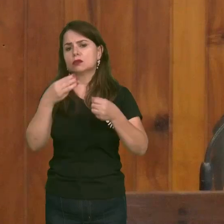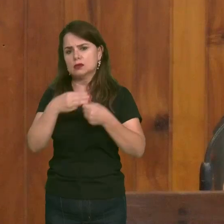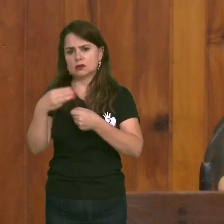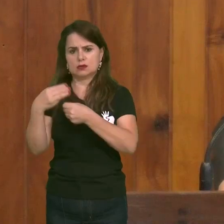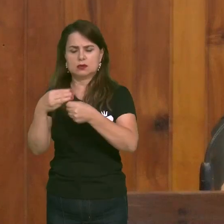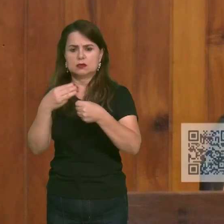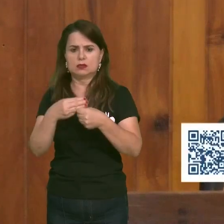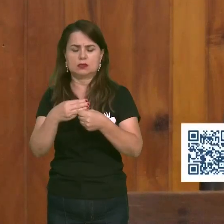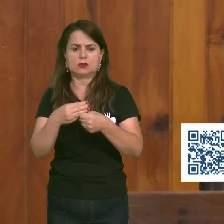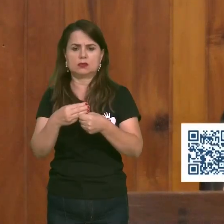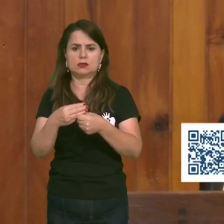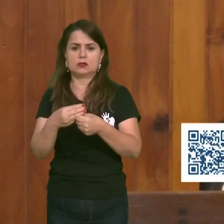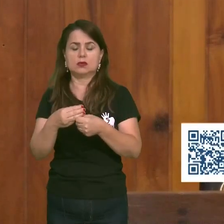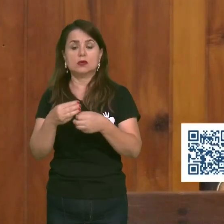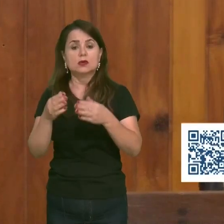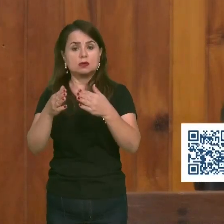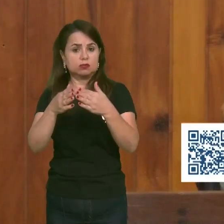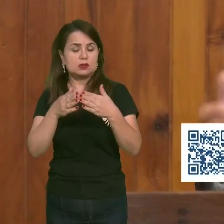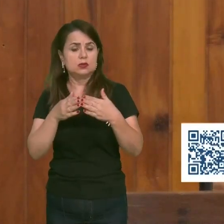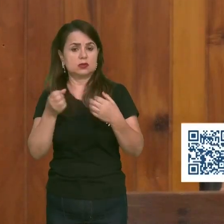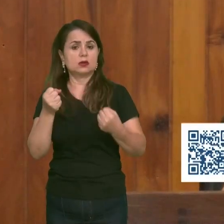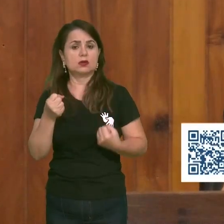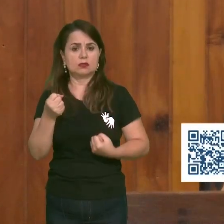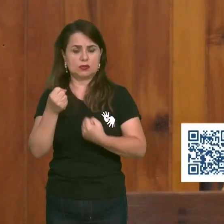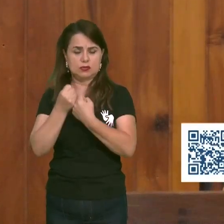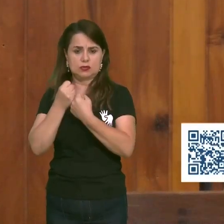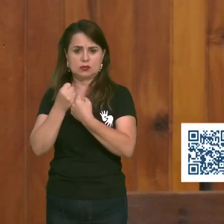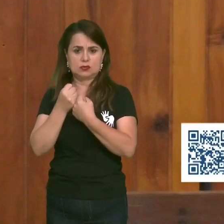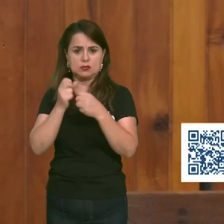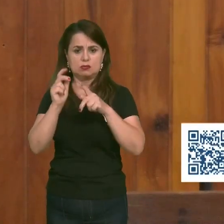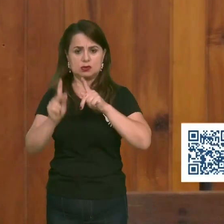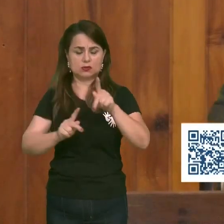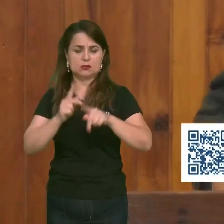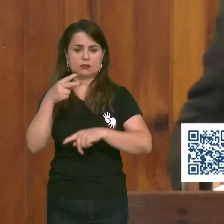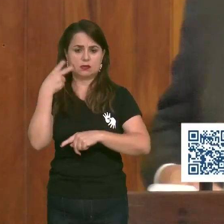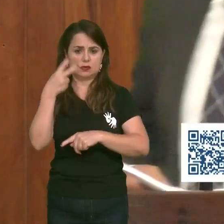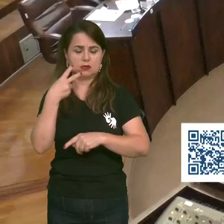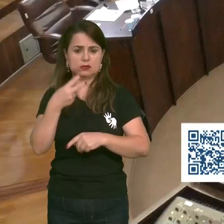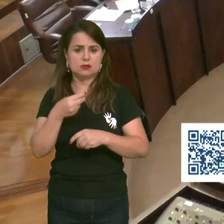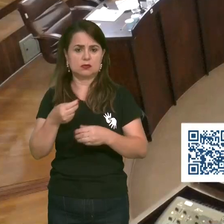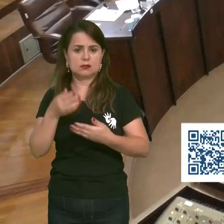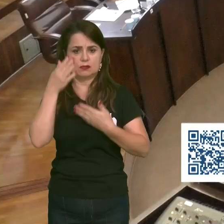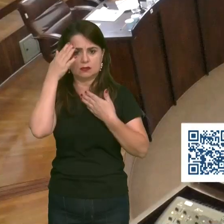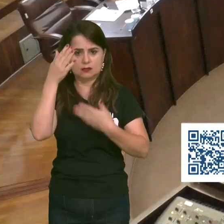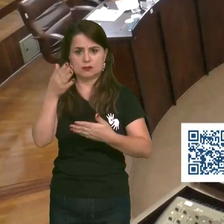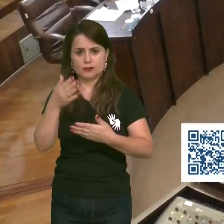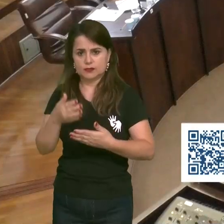município peço aí a colaboração dos Senhores obrigado senhor presidente